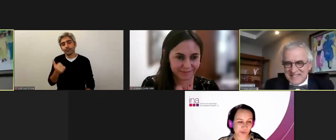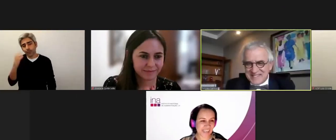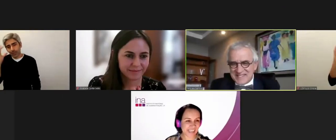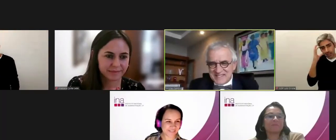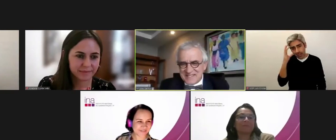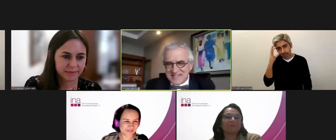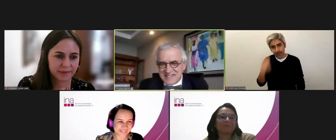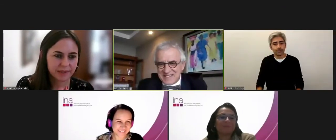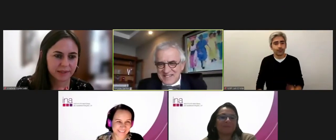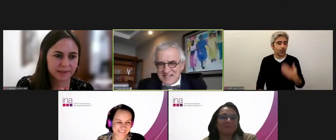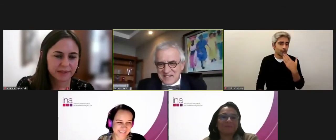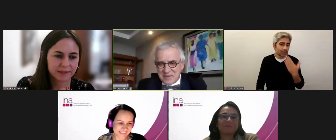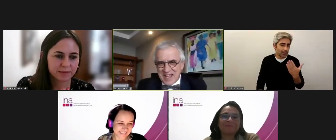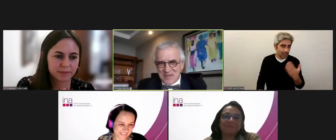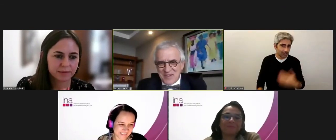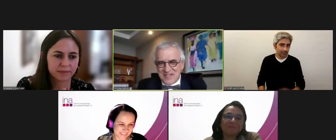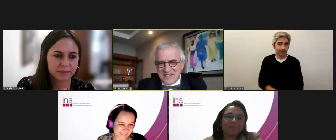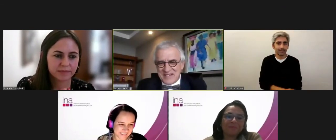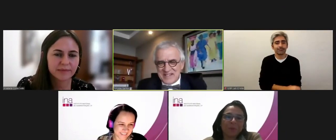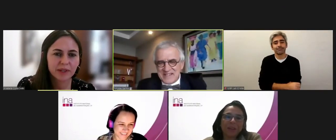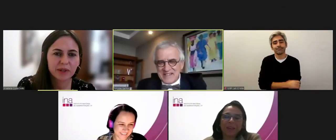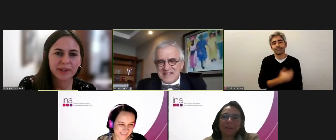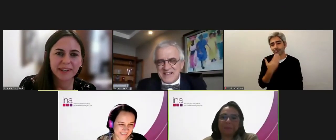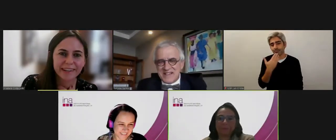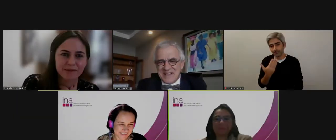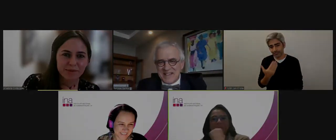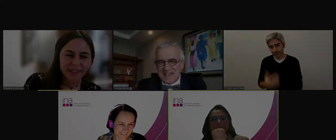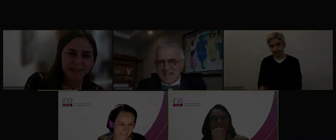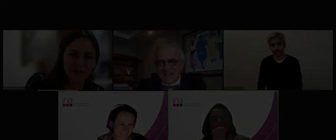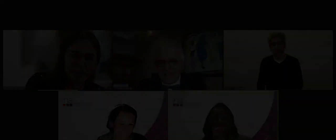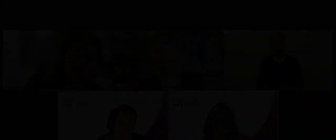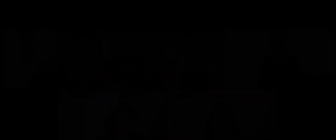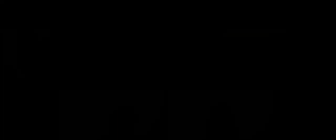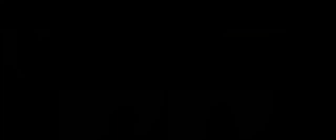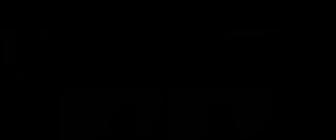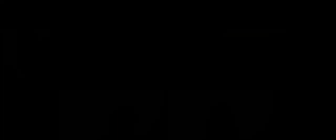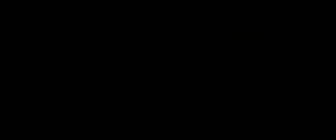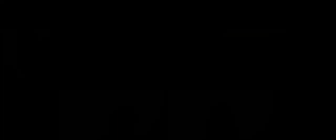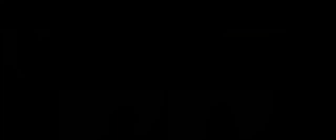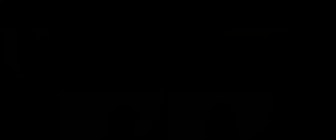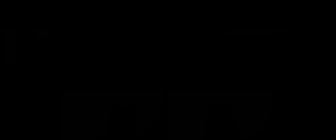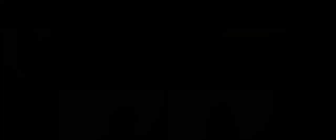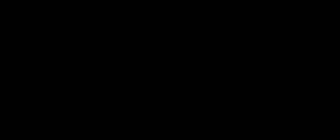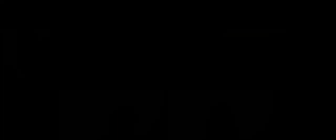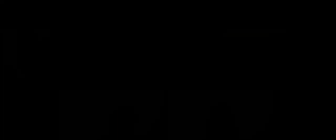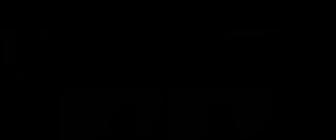Obrigada. Obrigado eu. Obrigada. Obrigada, boa tarde a todos. Boa tarde.